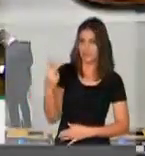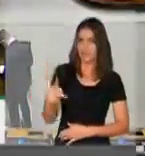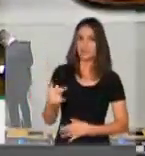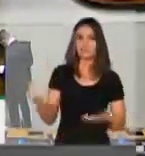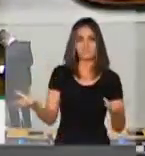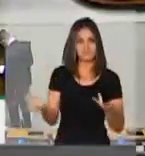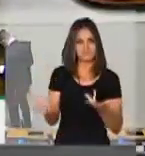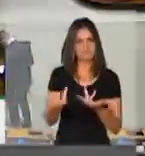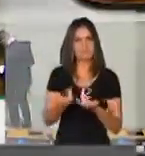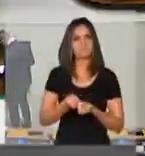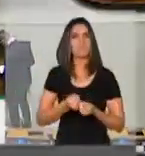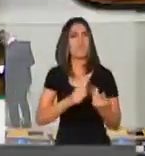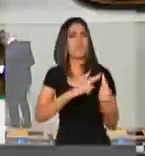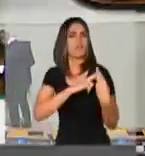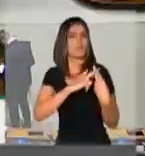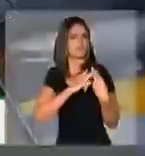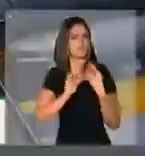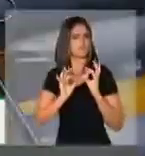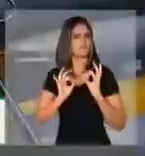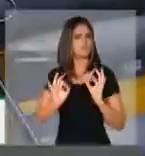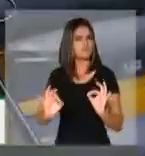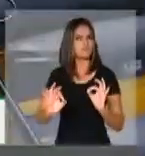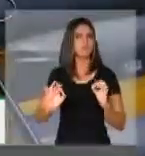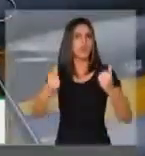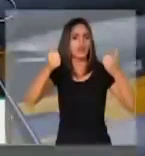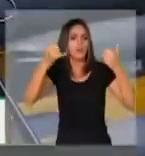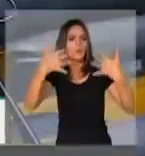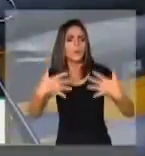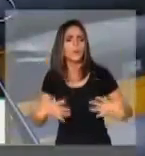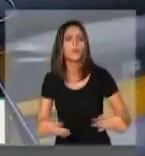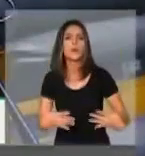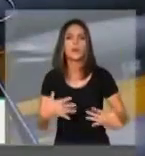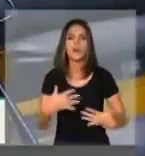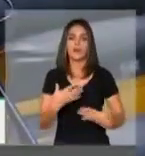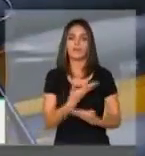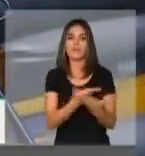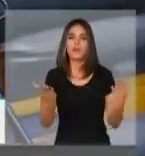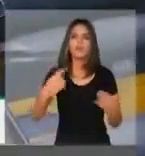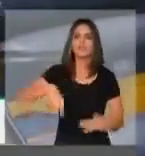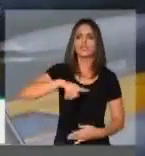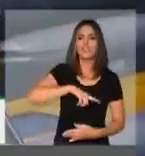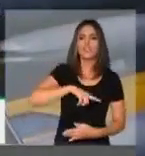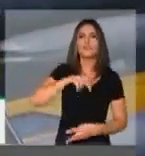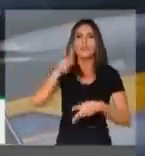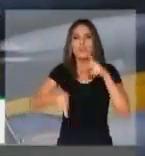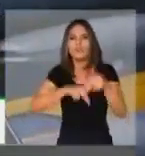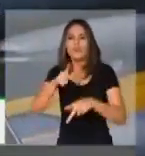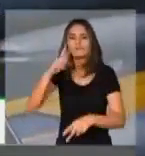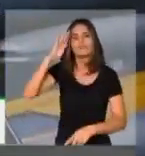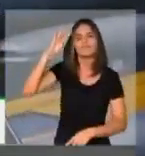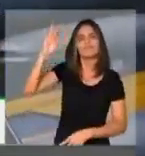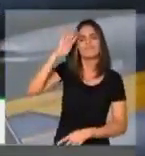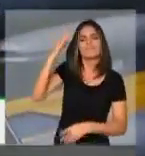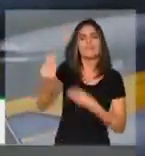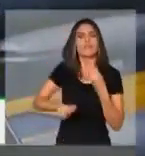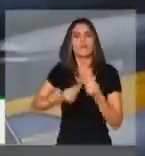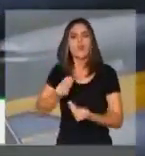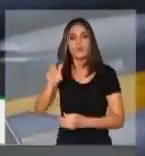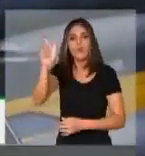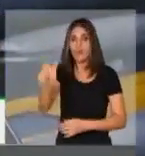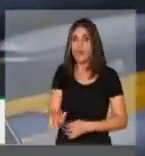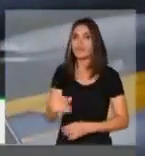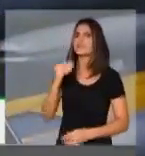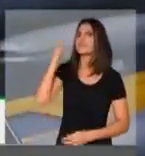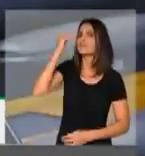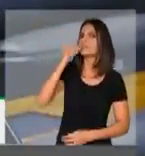discurso responsável que Vossa Excelência traz a esta casa para a reflexão de todo o povo brasileiro nessa tarde. Vossa Excelência que é um homem que